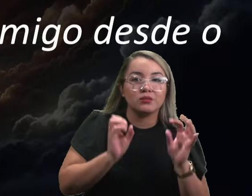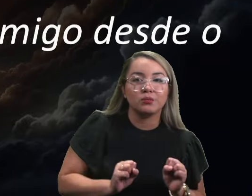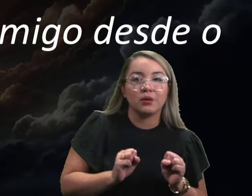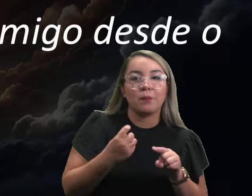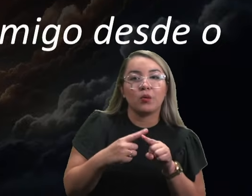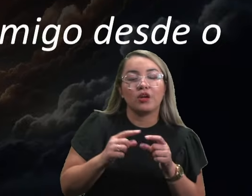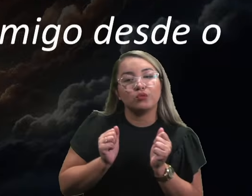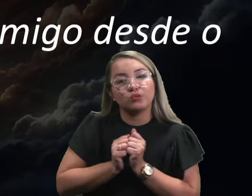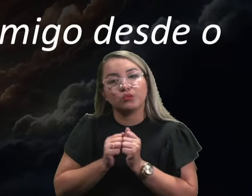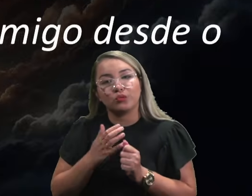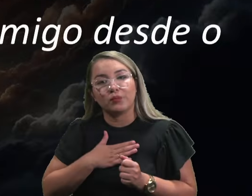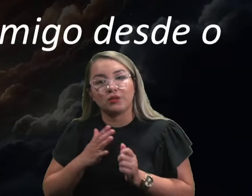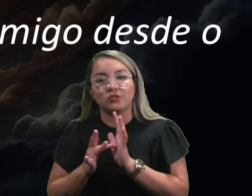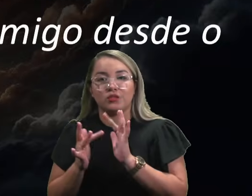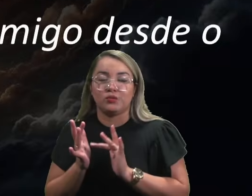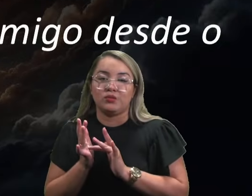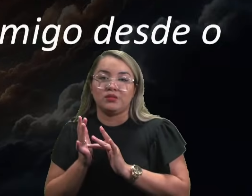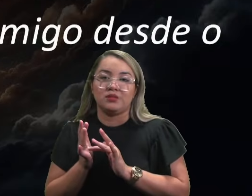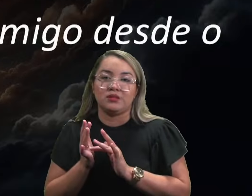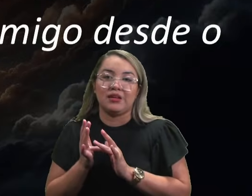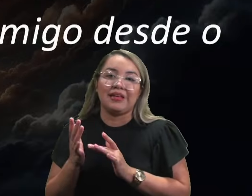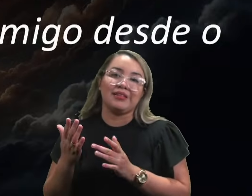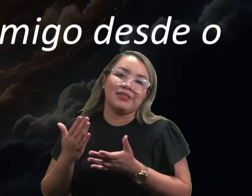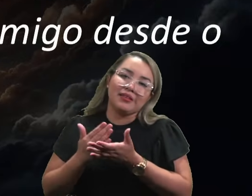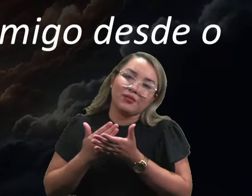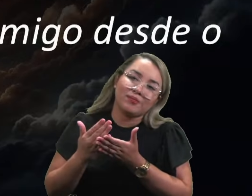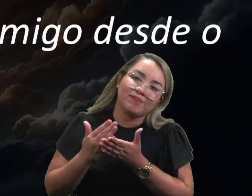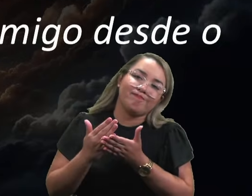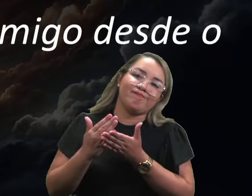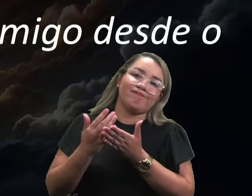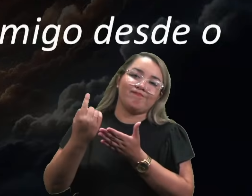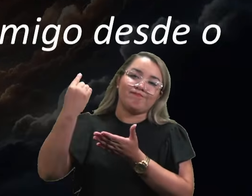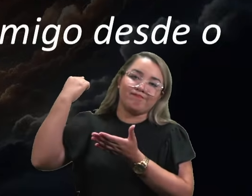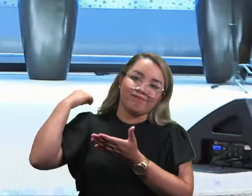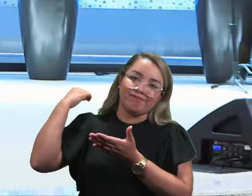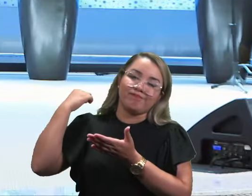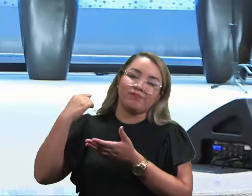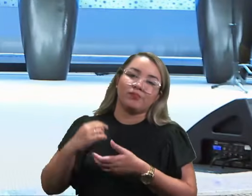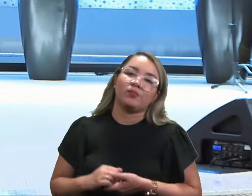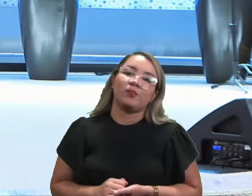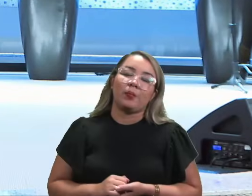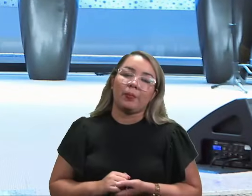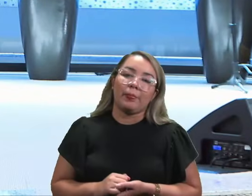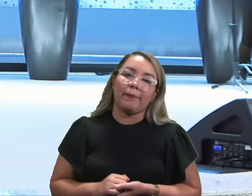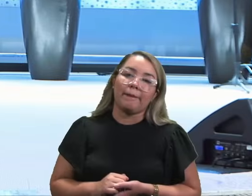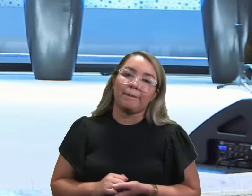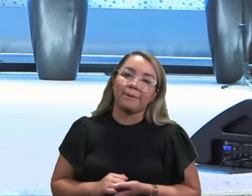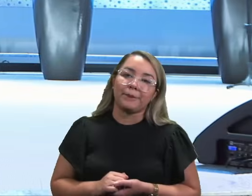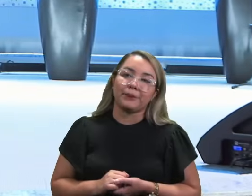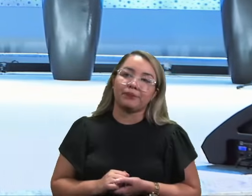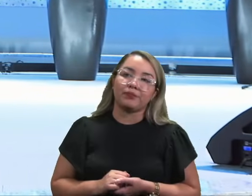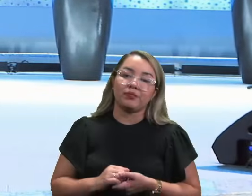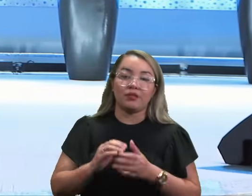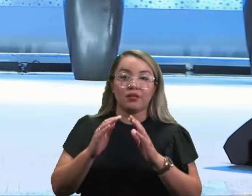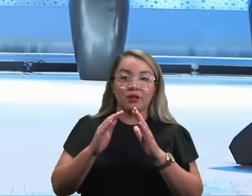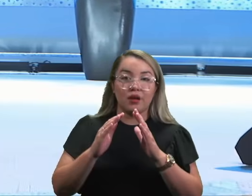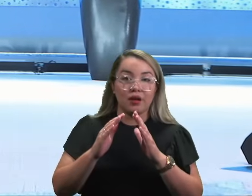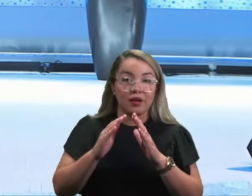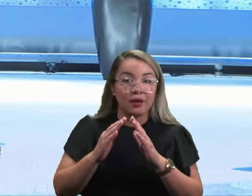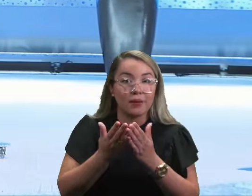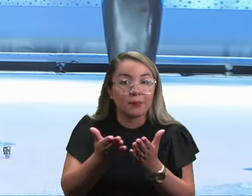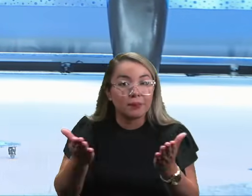estáis comigo desde o princípio. Igreja, Jesus disse: vocês